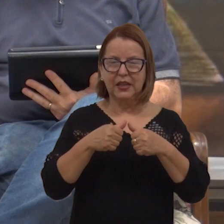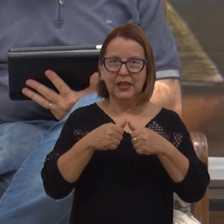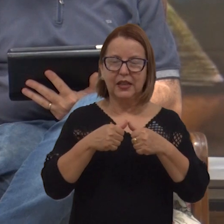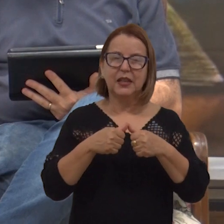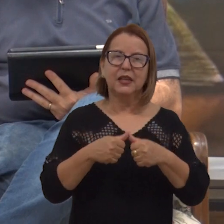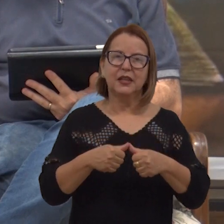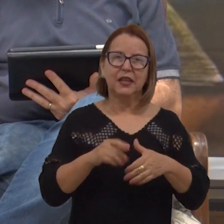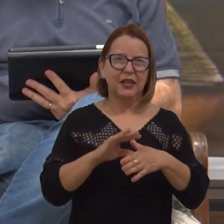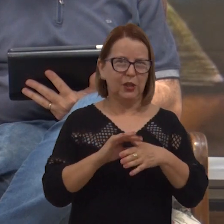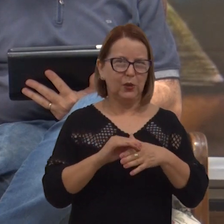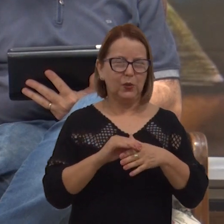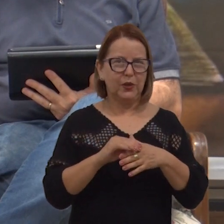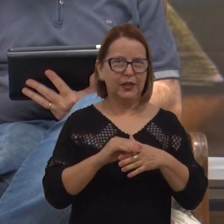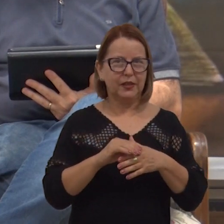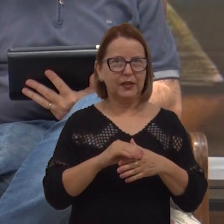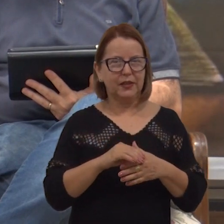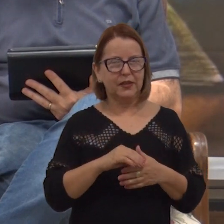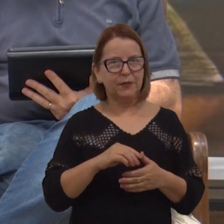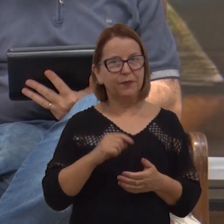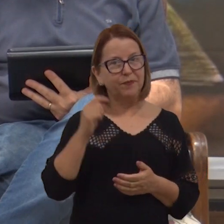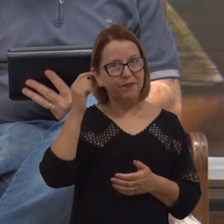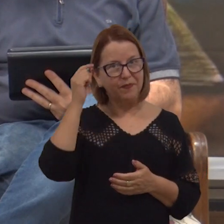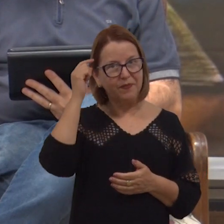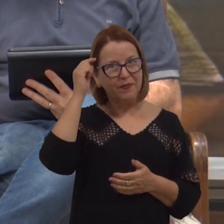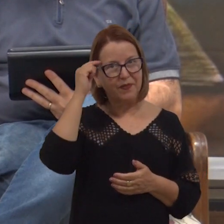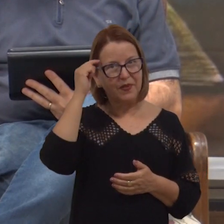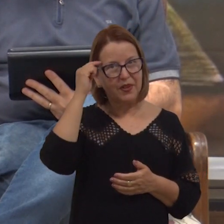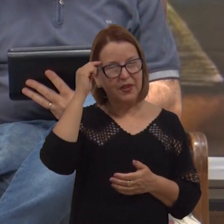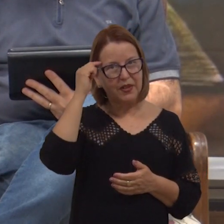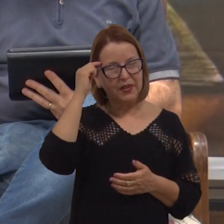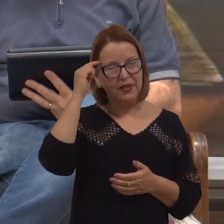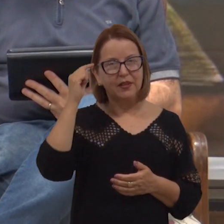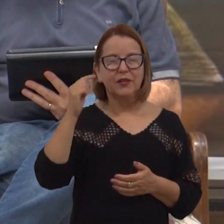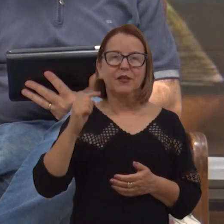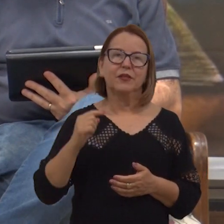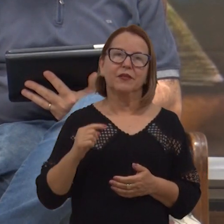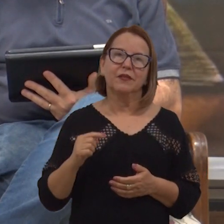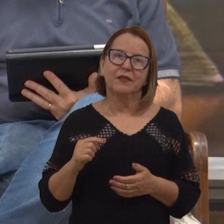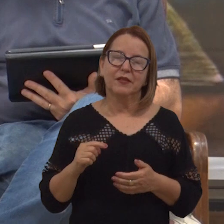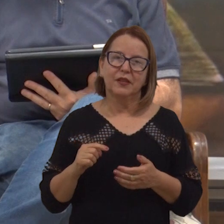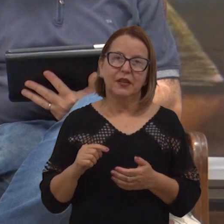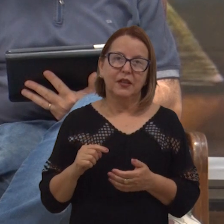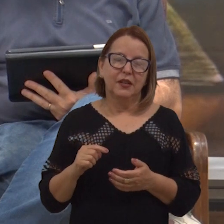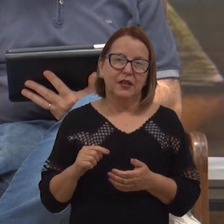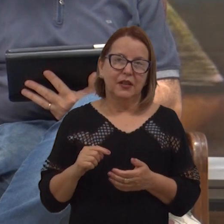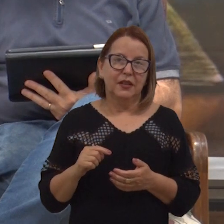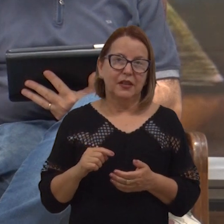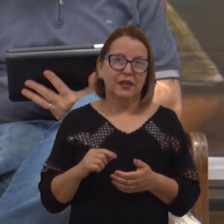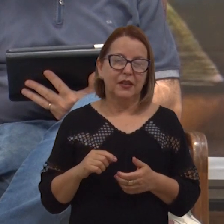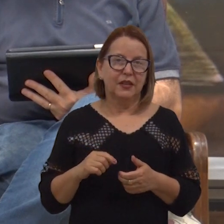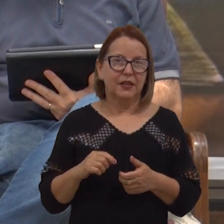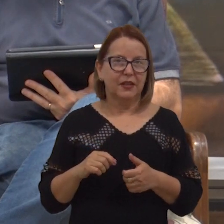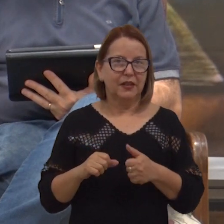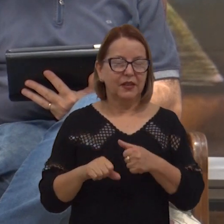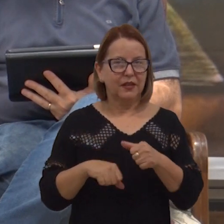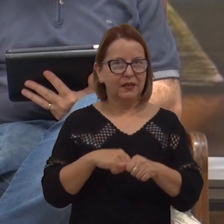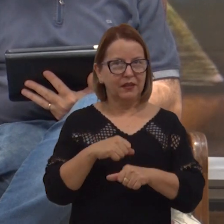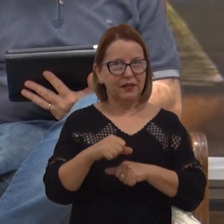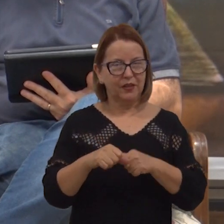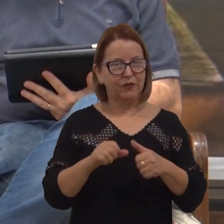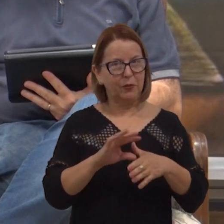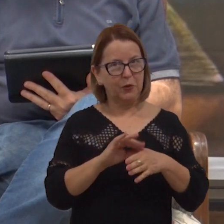doenças psicossomáticas. O psique, a nossa mente, o soma é o nosso corpo, essas